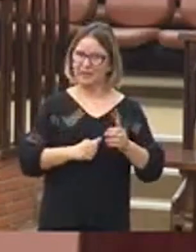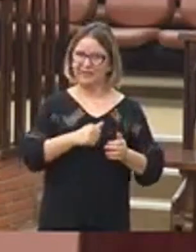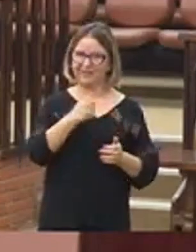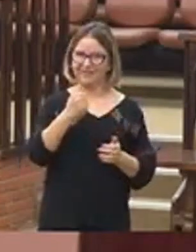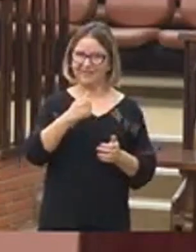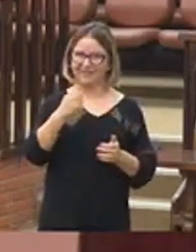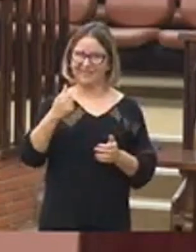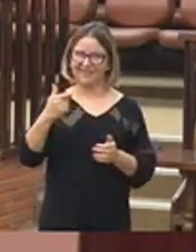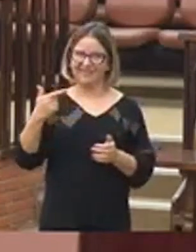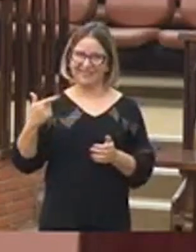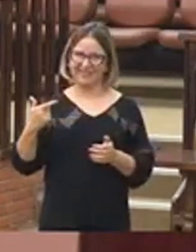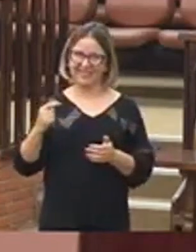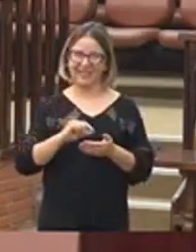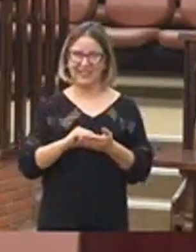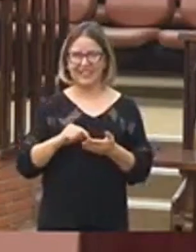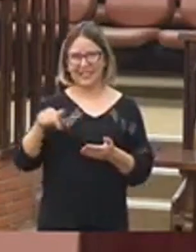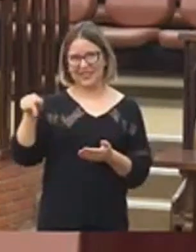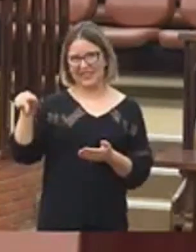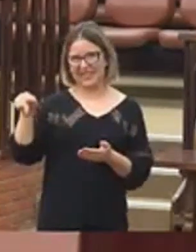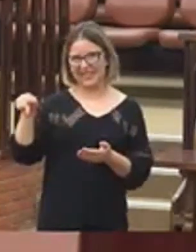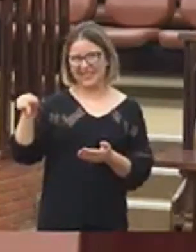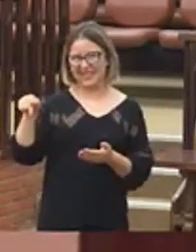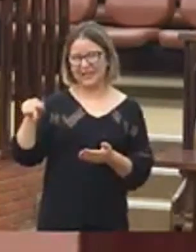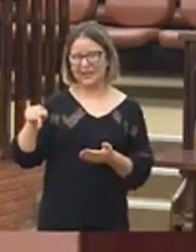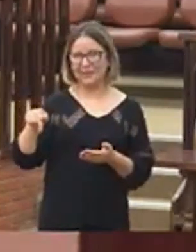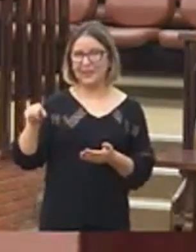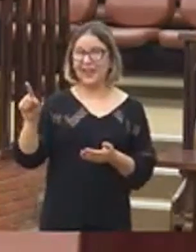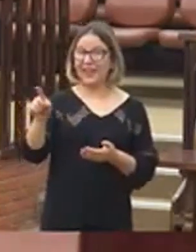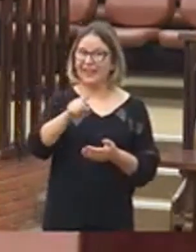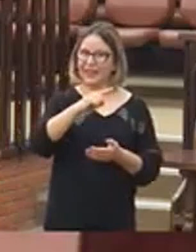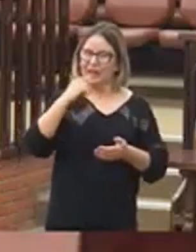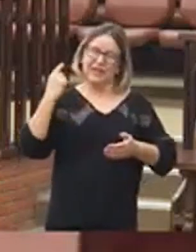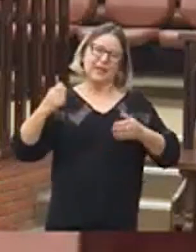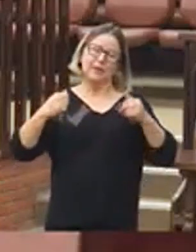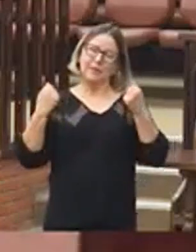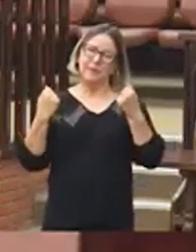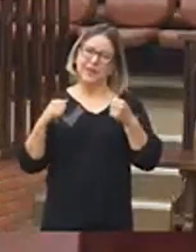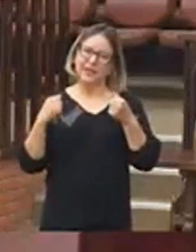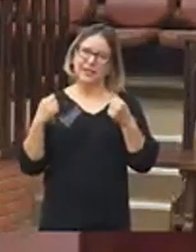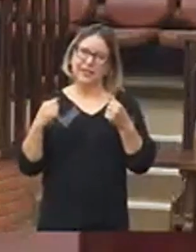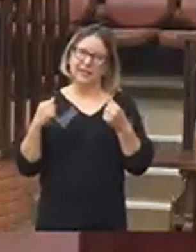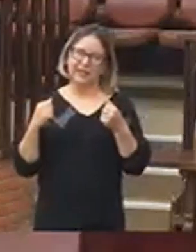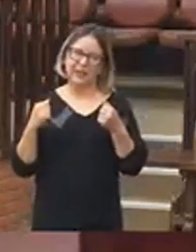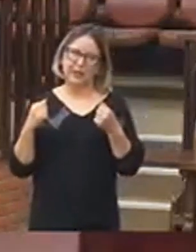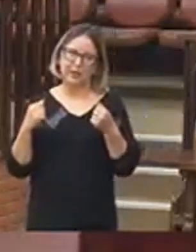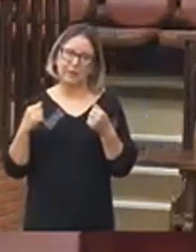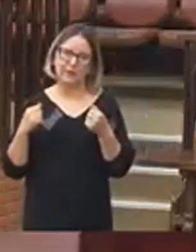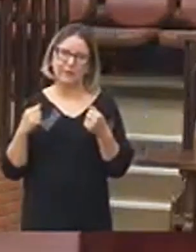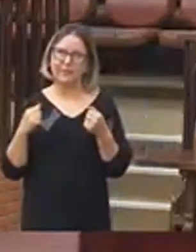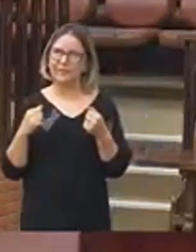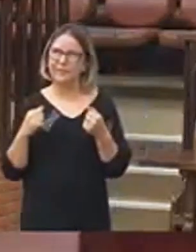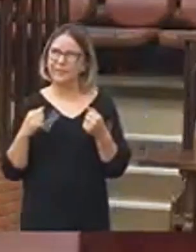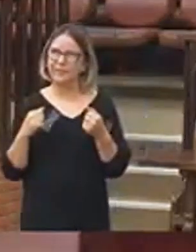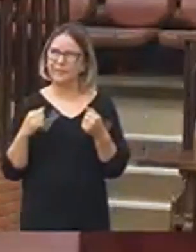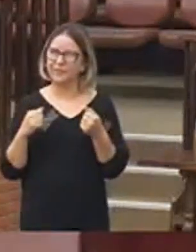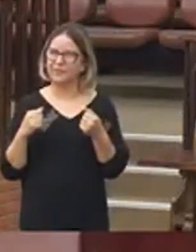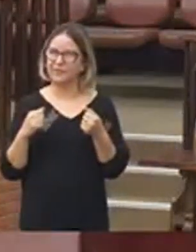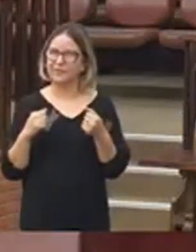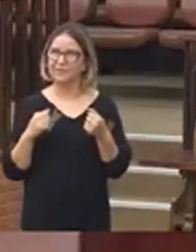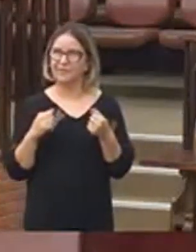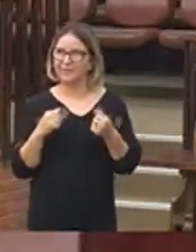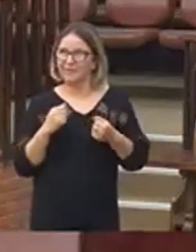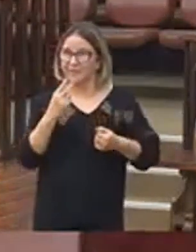112, versículo 7. Nós precisamos colocar a nossa imunidade aí, olha